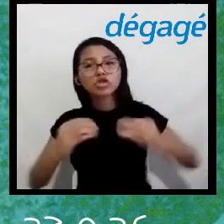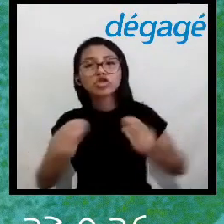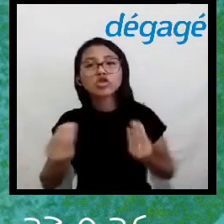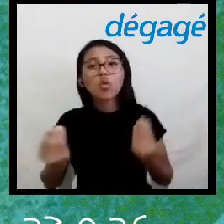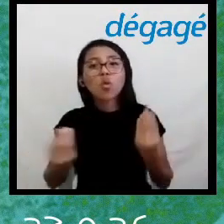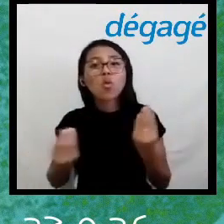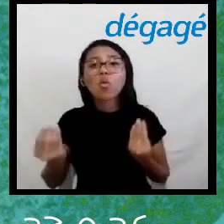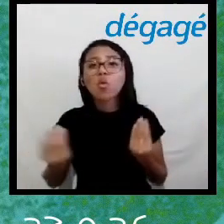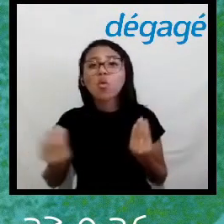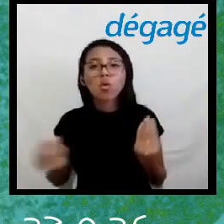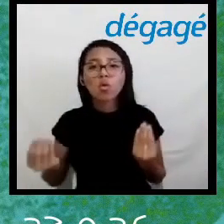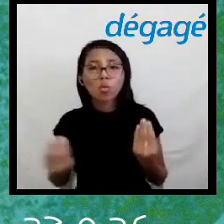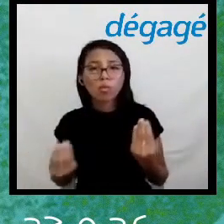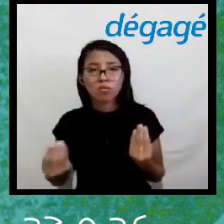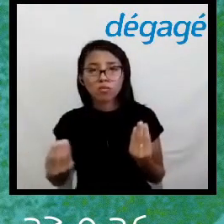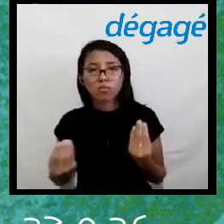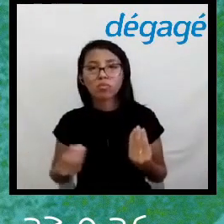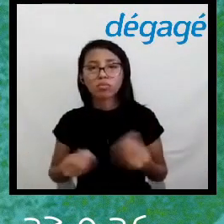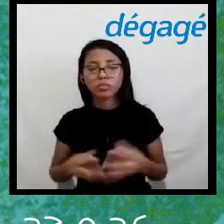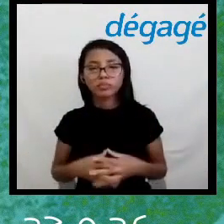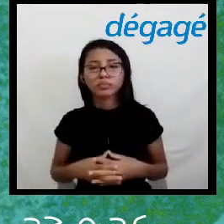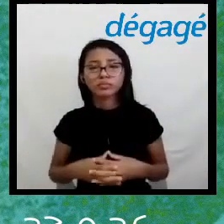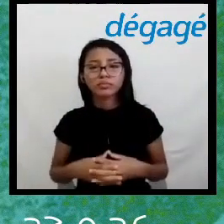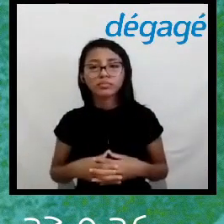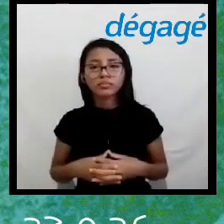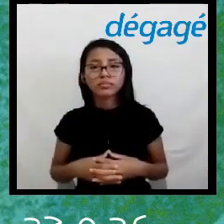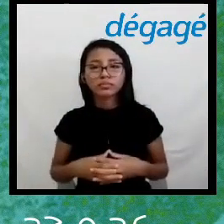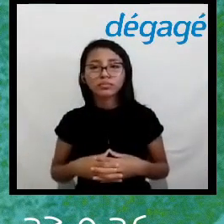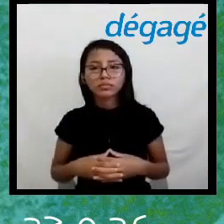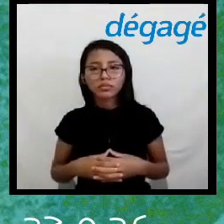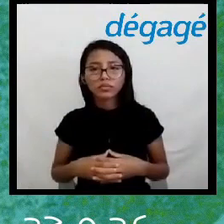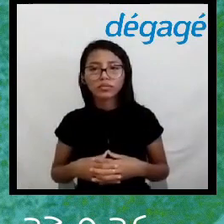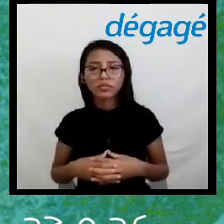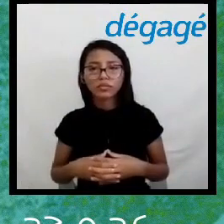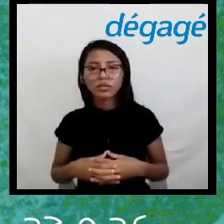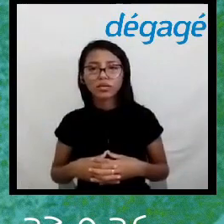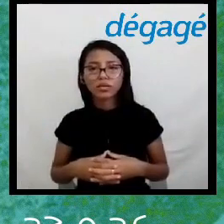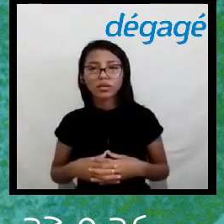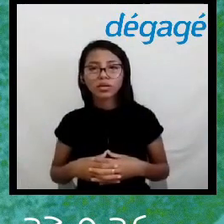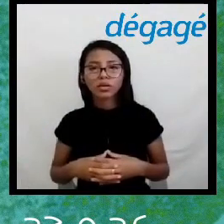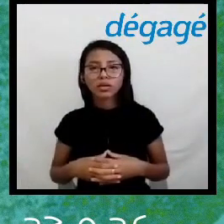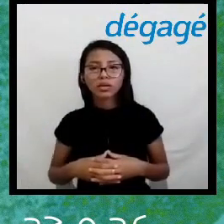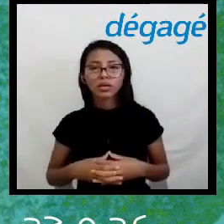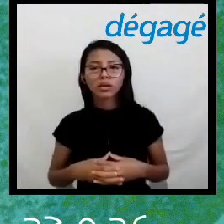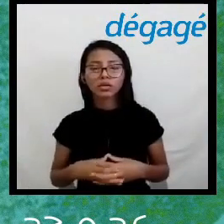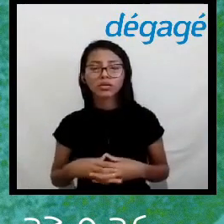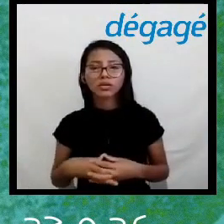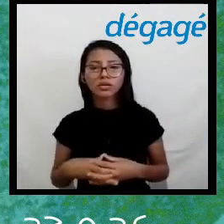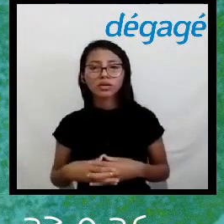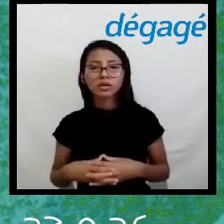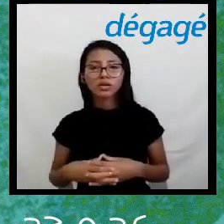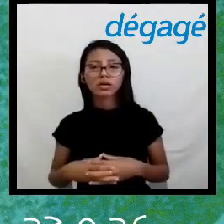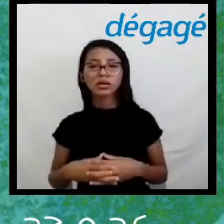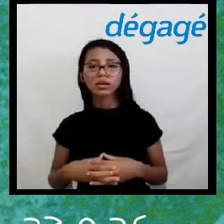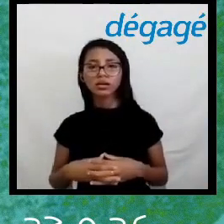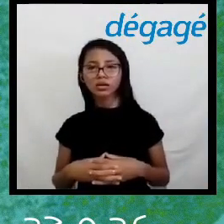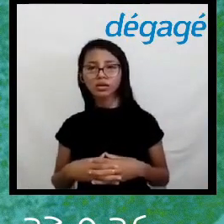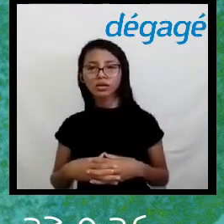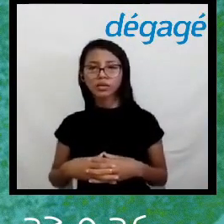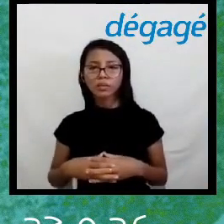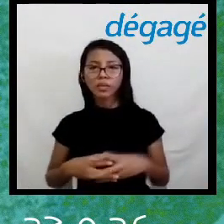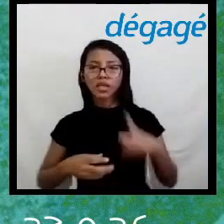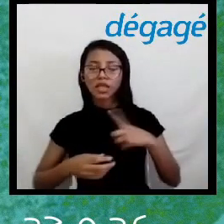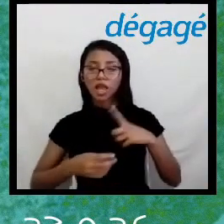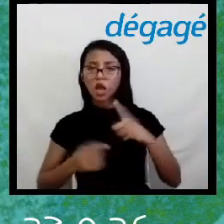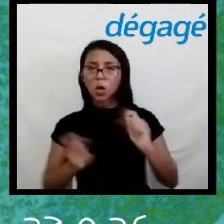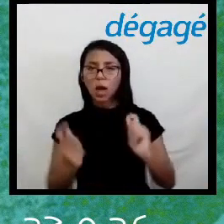e enfim, eu não sou muito adepta desse lugar do guerreira, vamos lá, vamos fazer na dificuldade, eu acho que não, eu acho que a